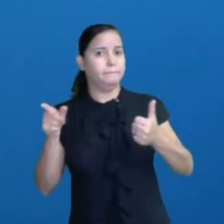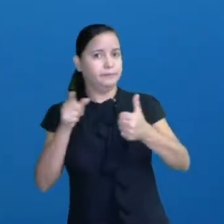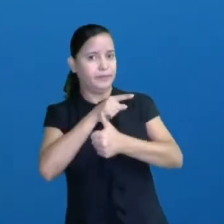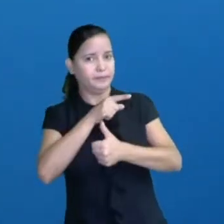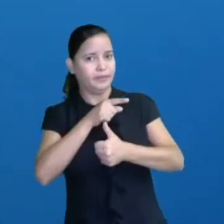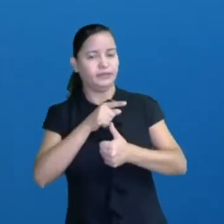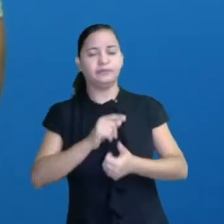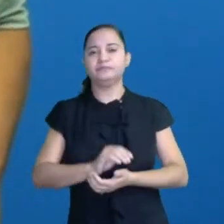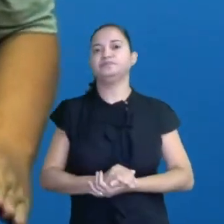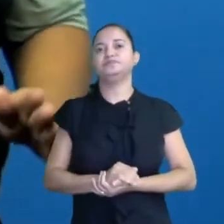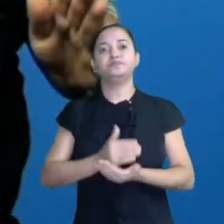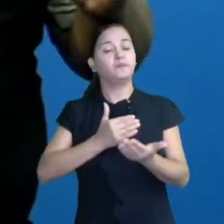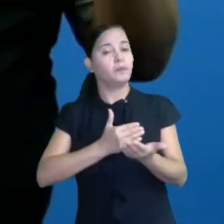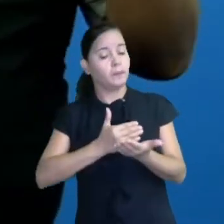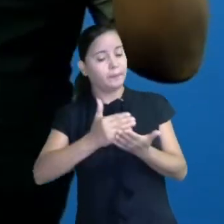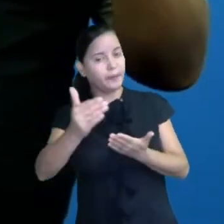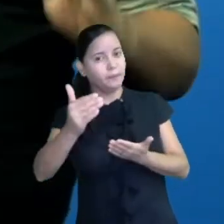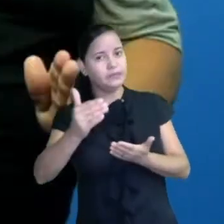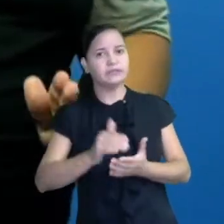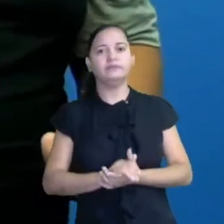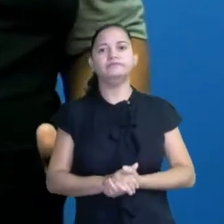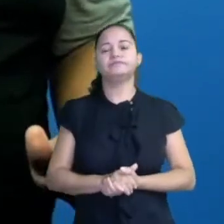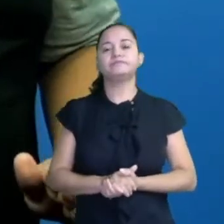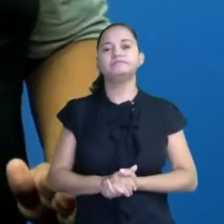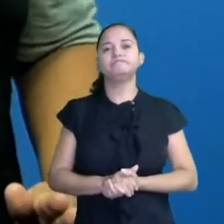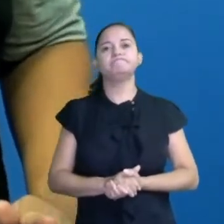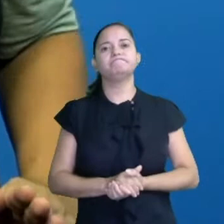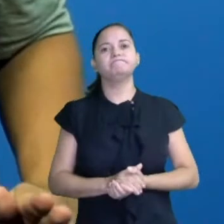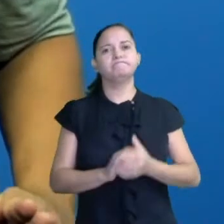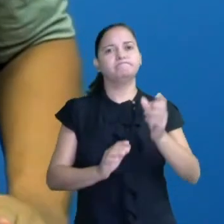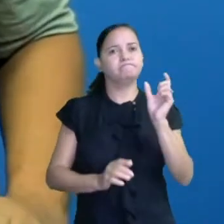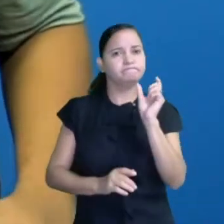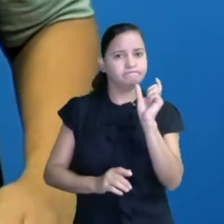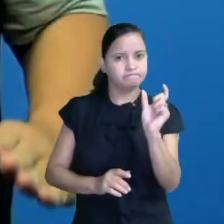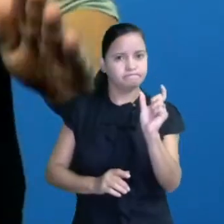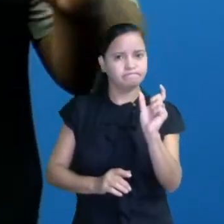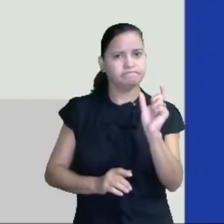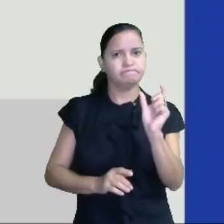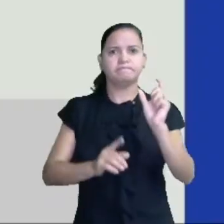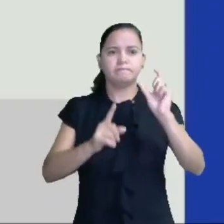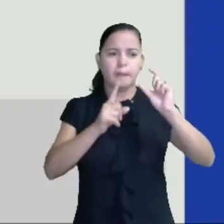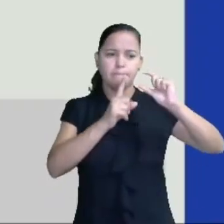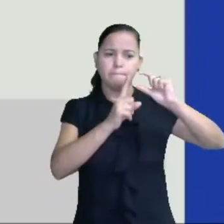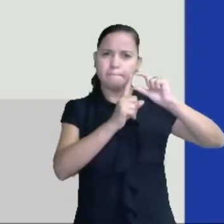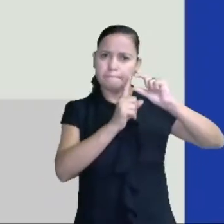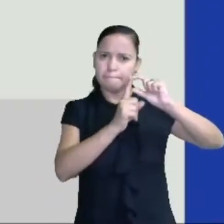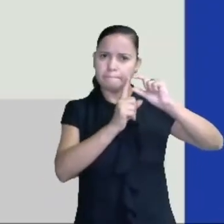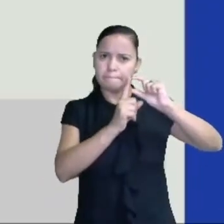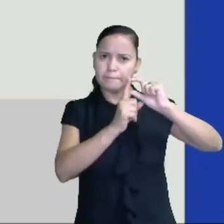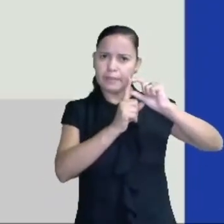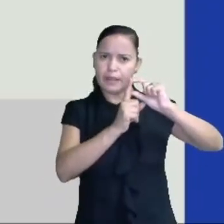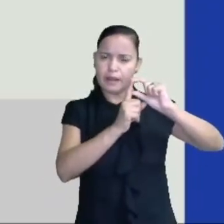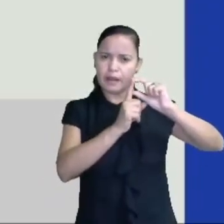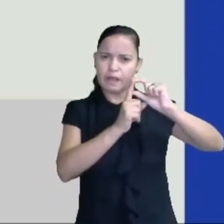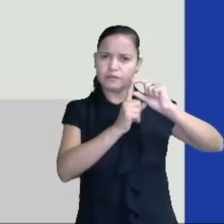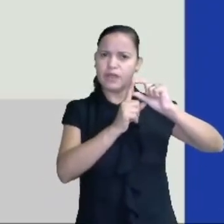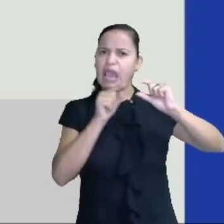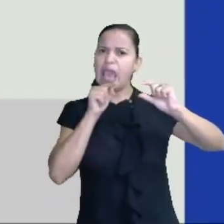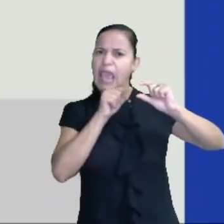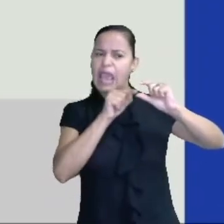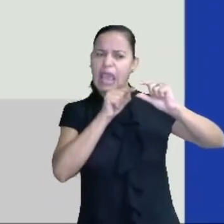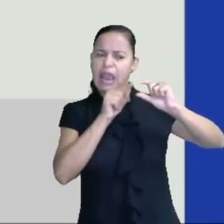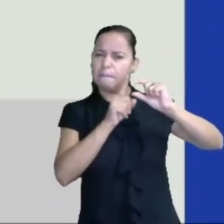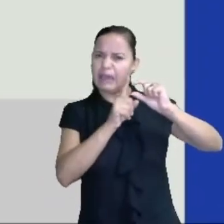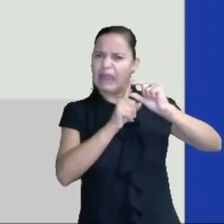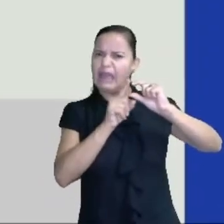Primeiramente, vamos começar com a função da palavra, né? Qual é a função da palavra?